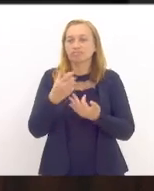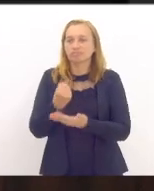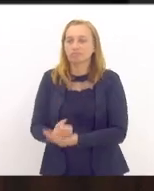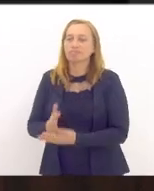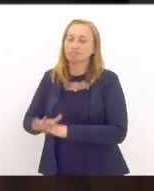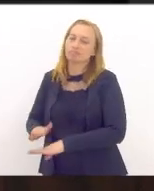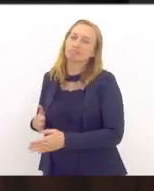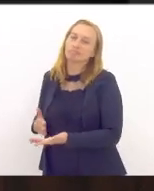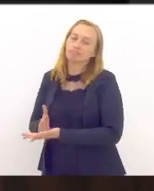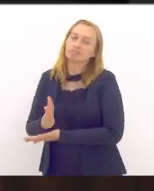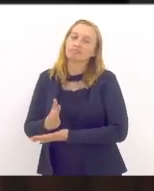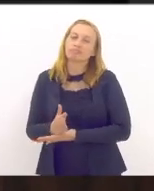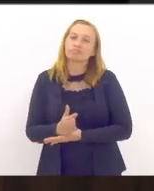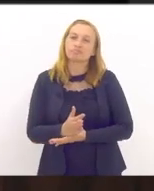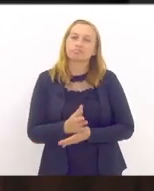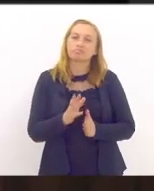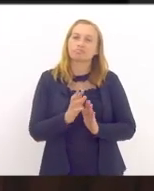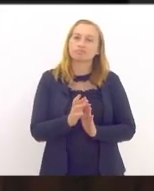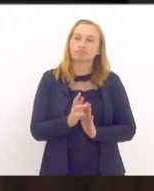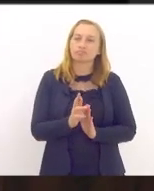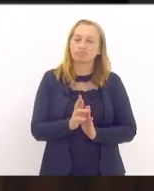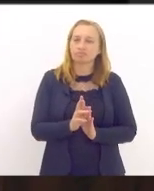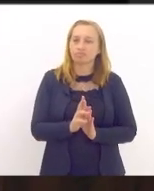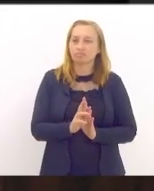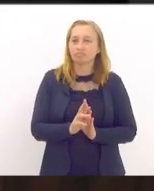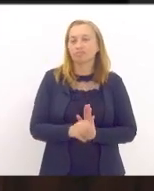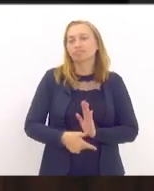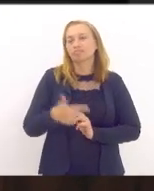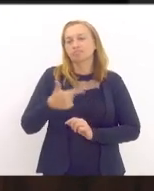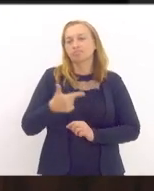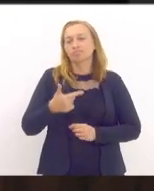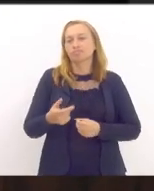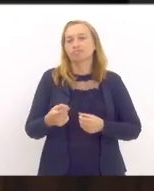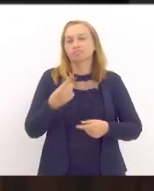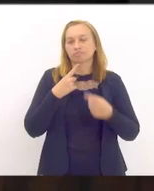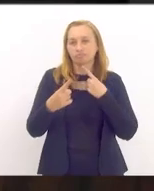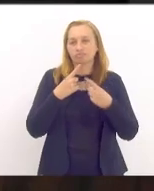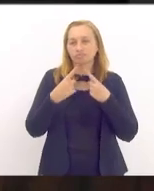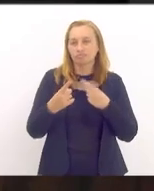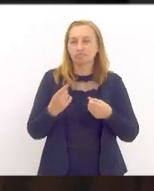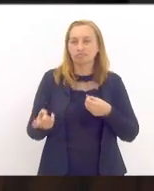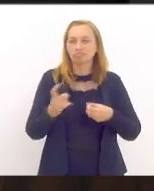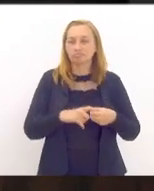como estão aprovada vai redação do vencido para a segunda discussão